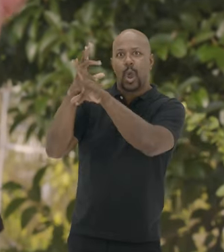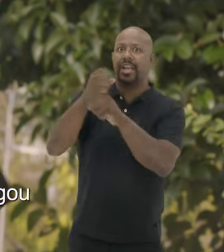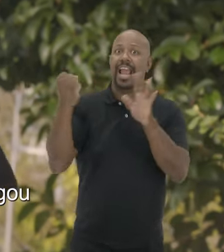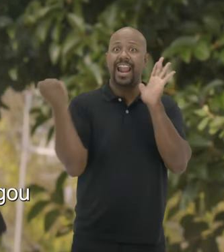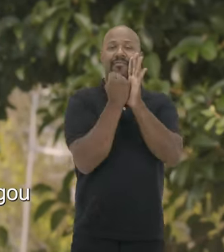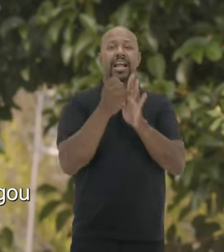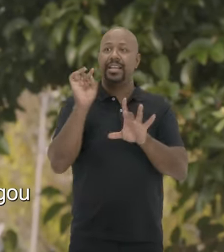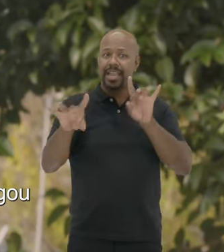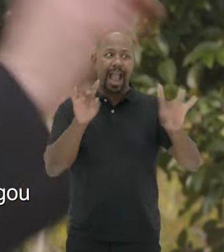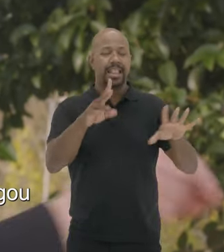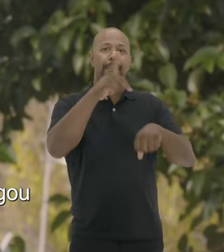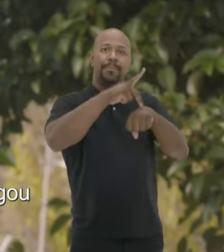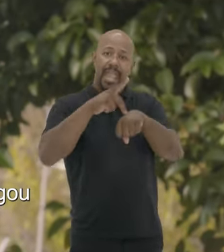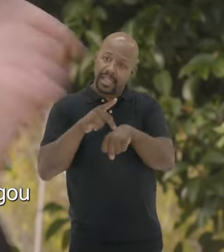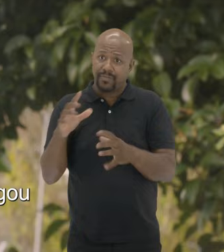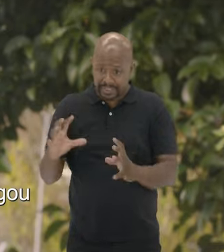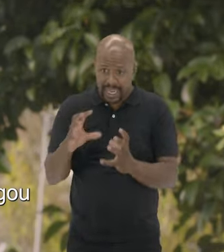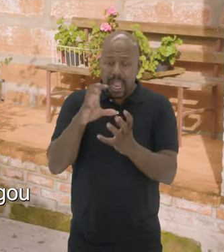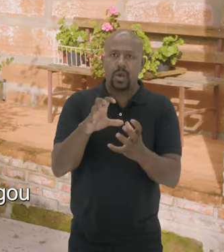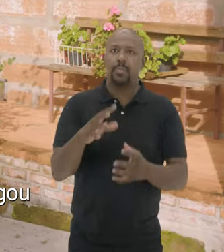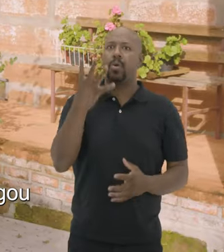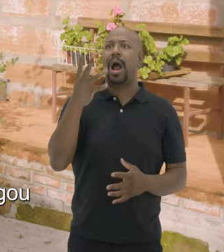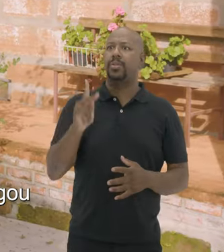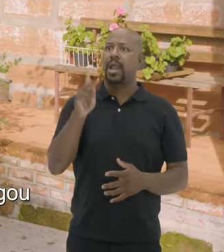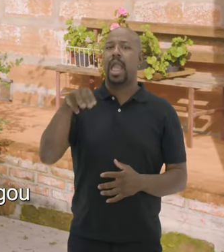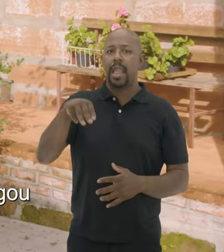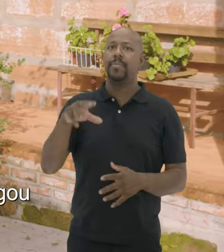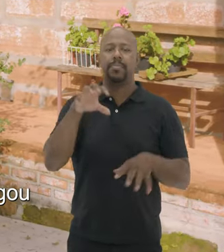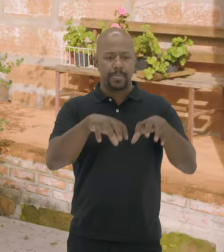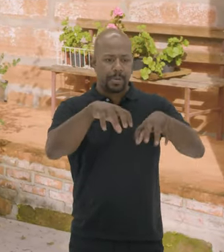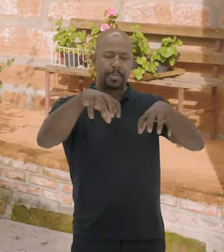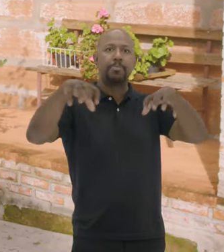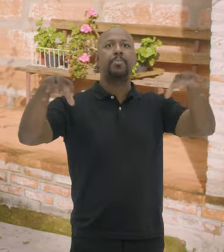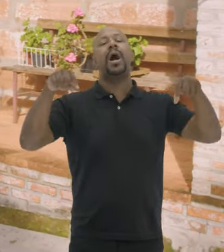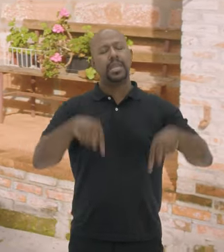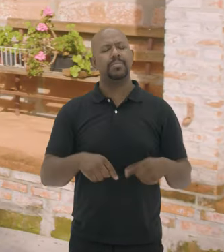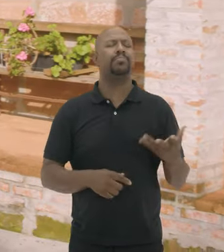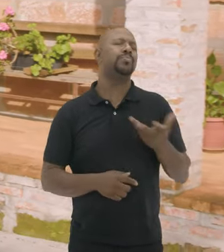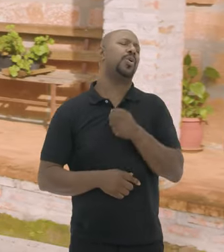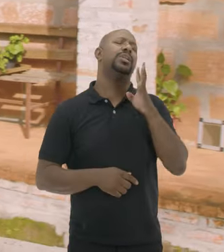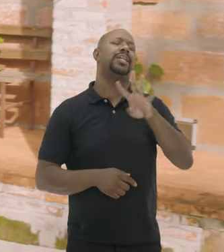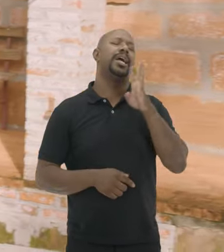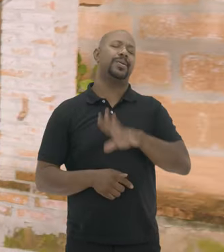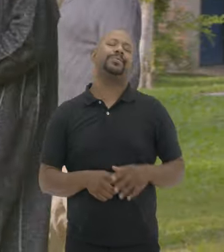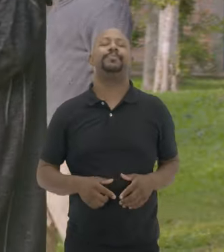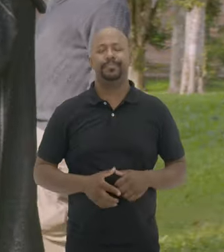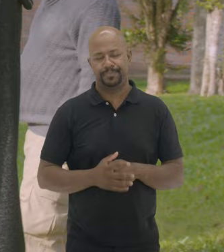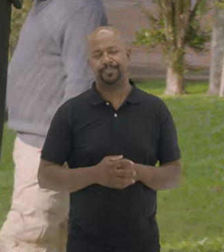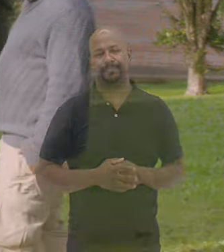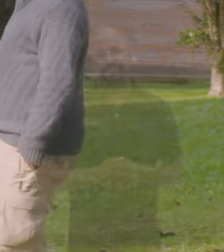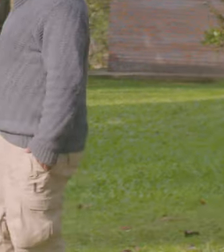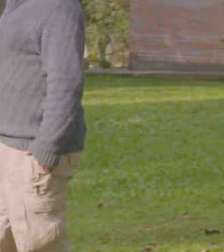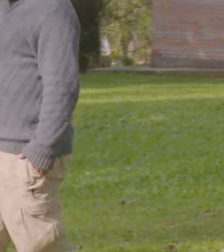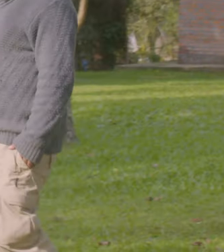tá gravada em cada uma das Pedras que tu carregou por 4 km e montou de novo aqui é muito legal a casa eles